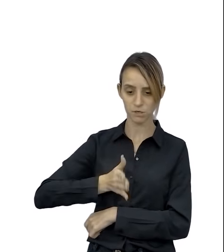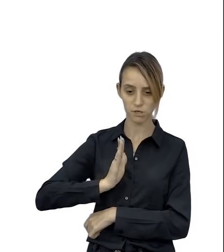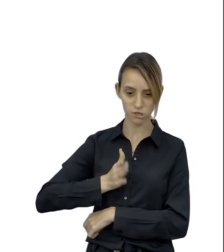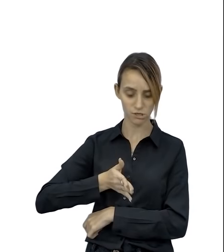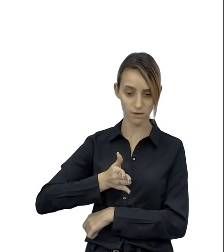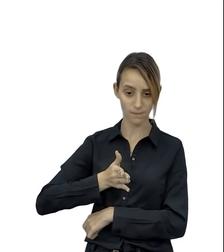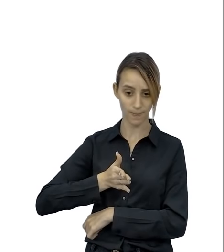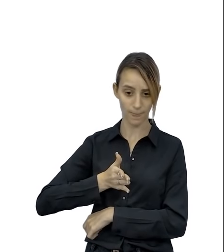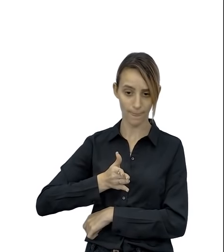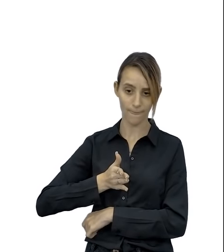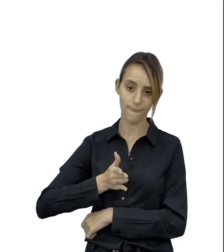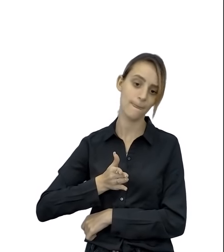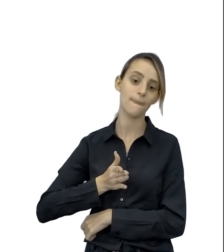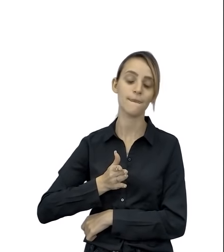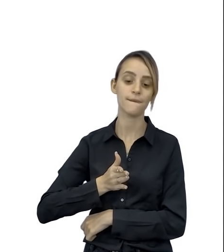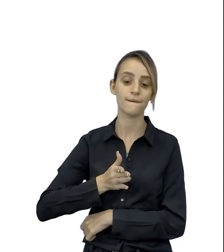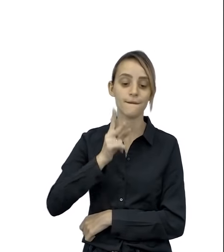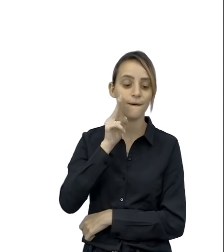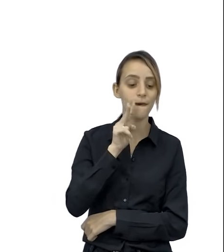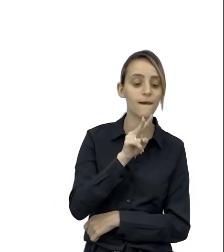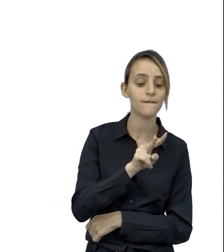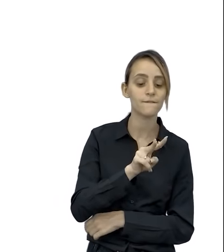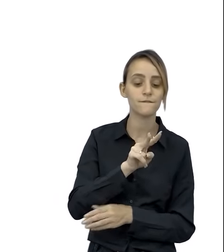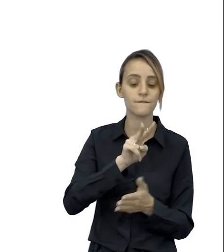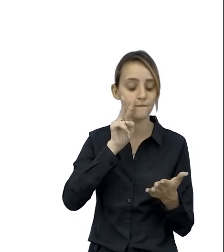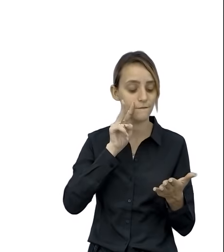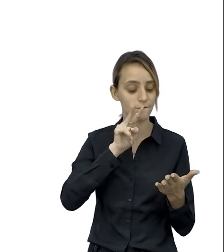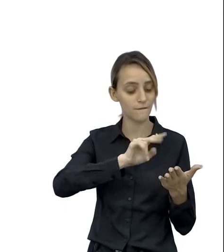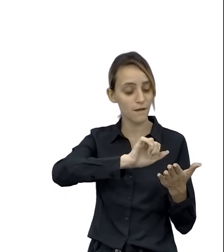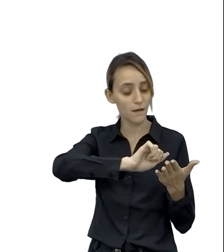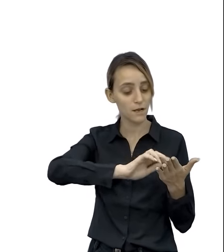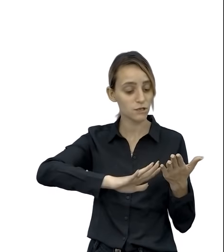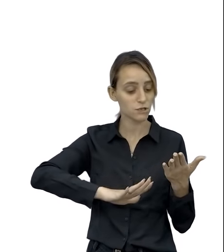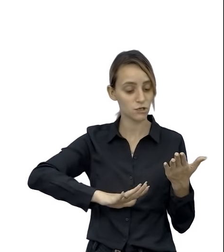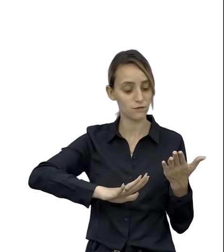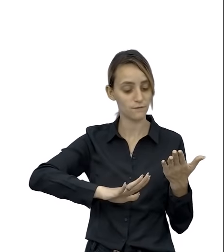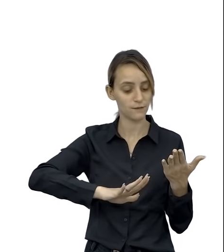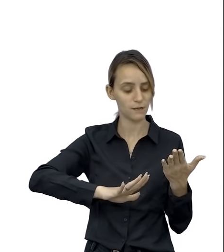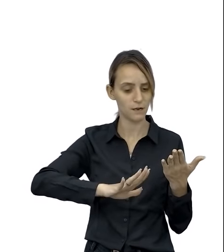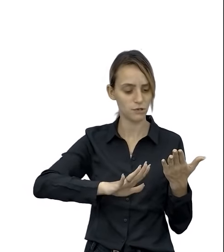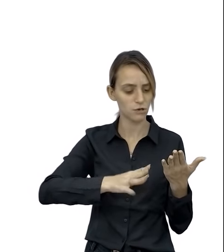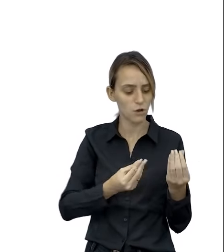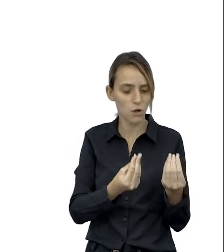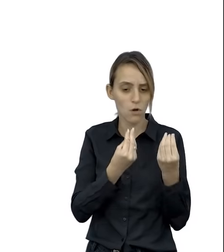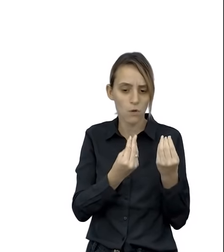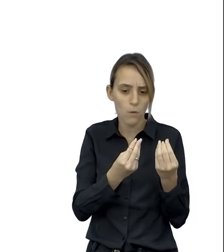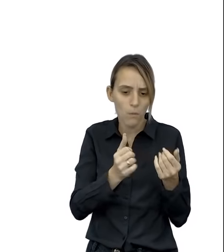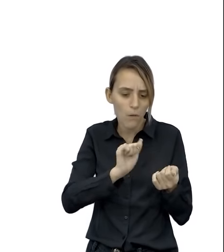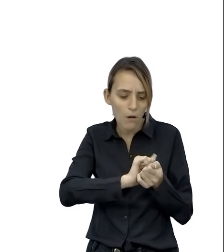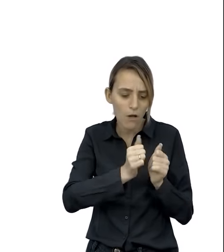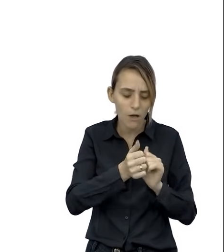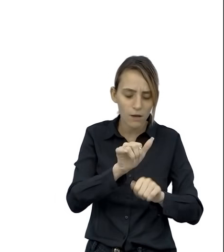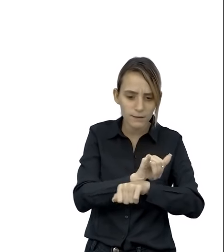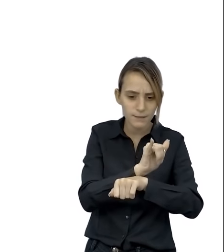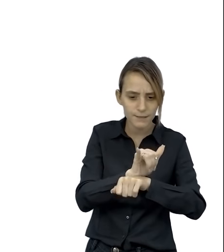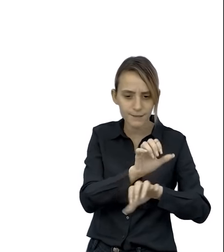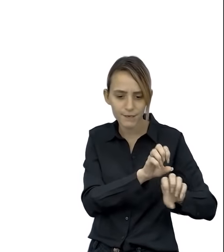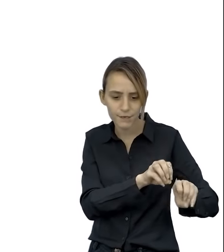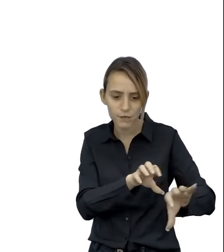para olhar para a atividade e ver o que tem por trás de cada uma delas e, dessa forma,